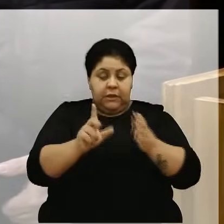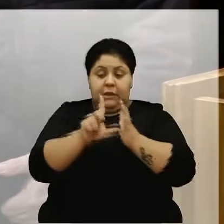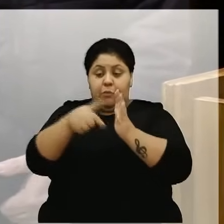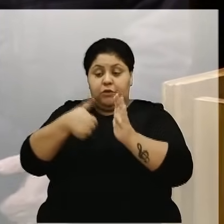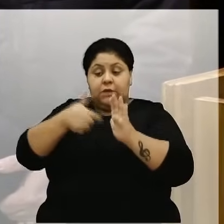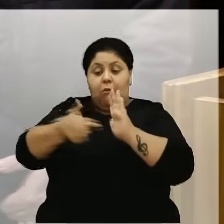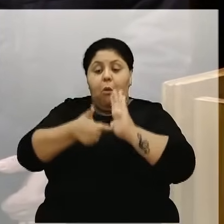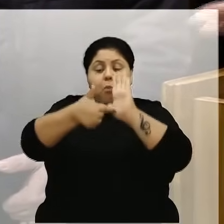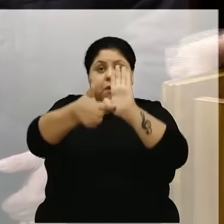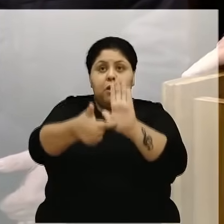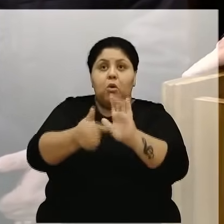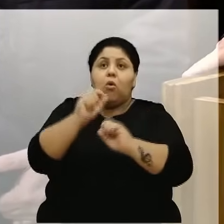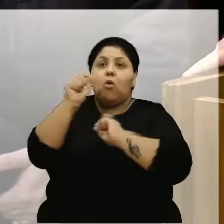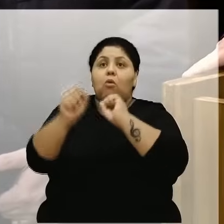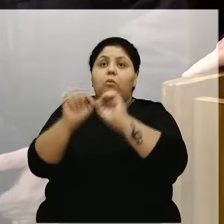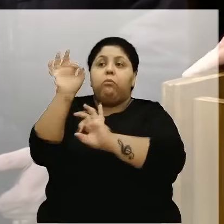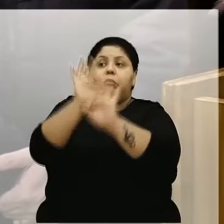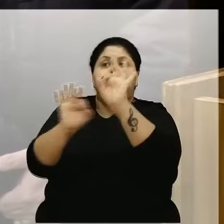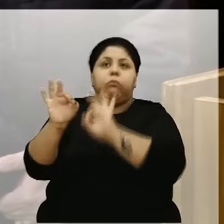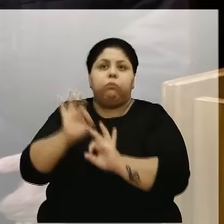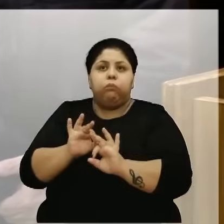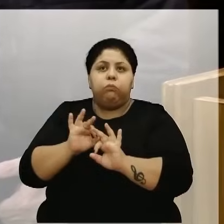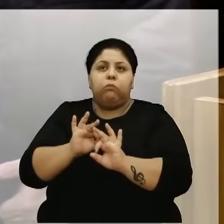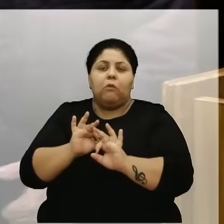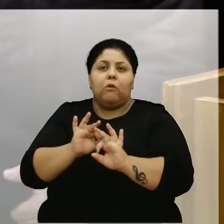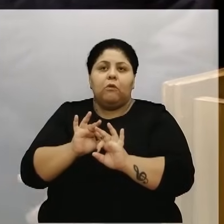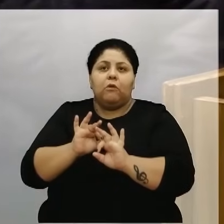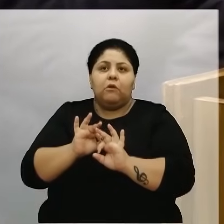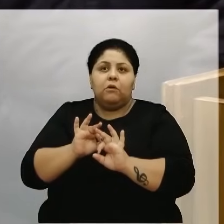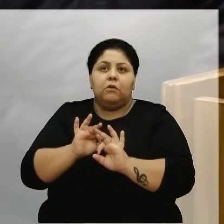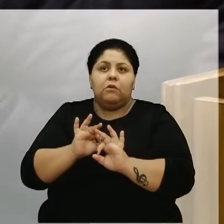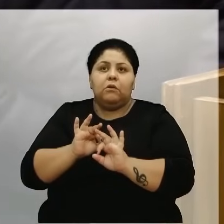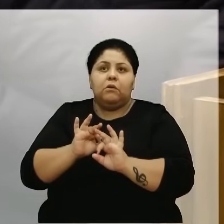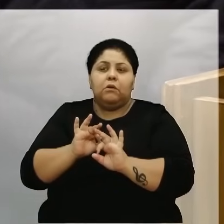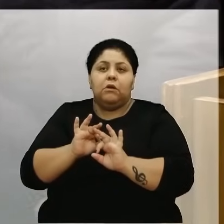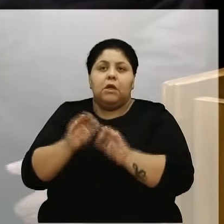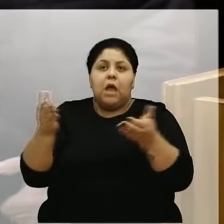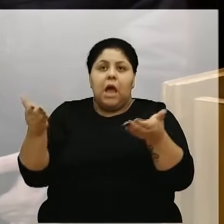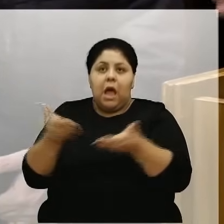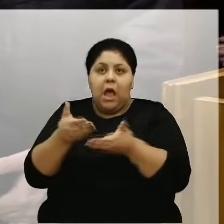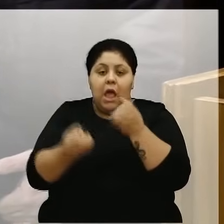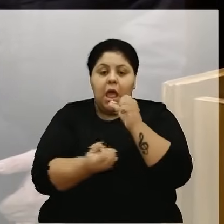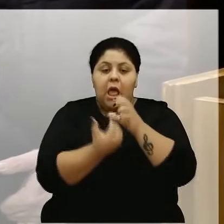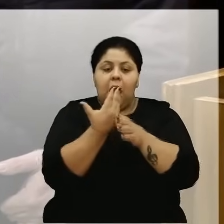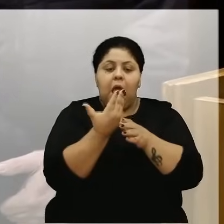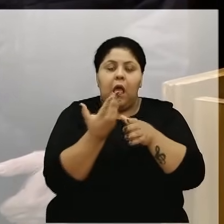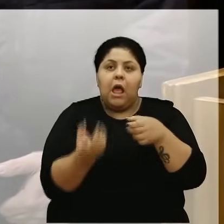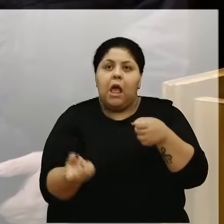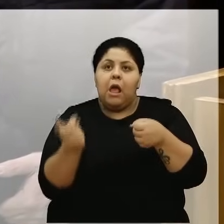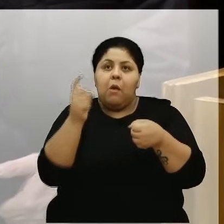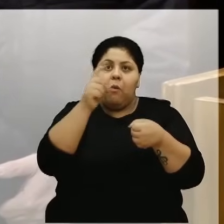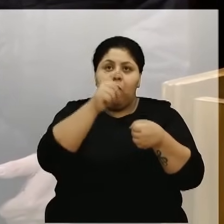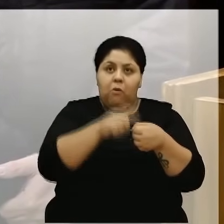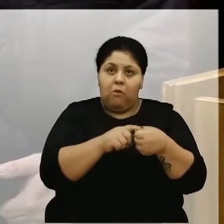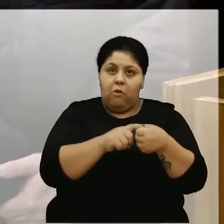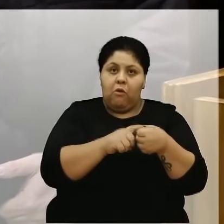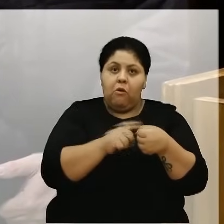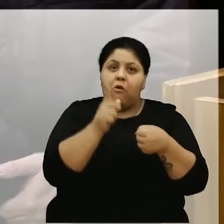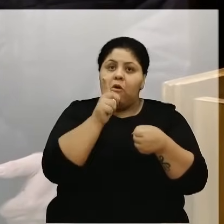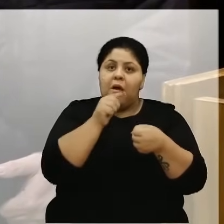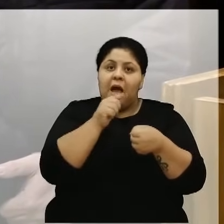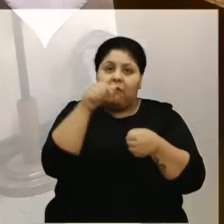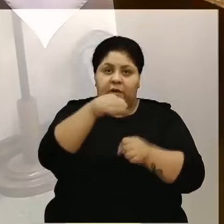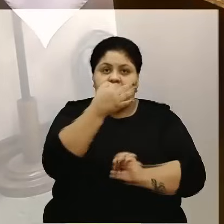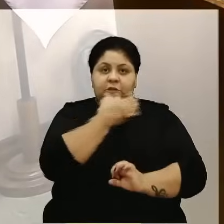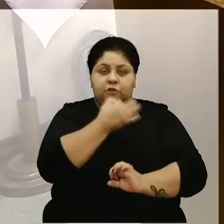são o plano de contingenciamento, além do que nós já estamos implementando para restabelecer minimamente o abastecimento de Caxias do